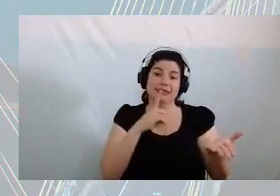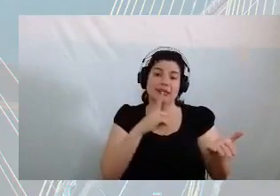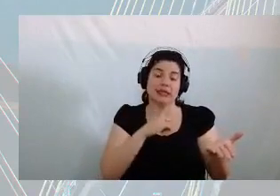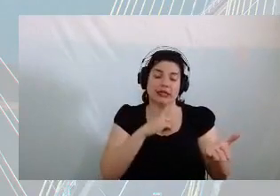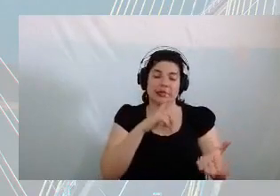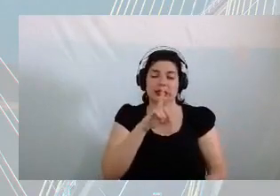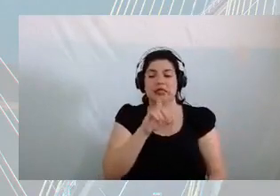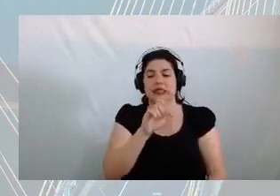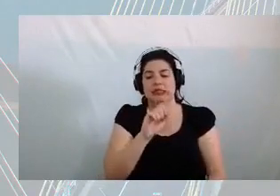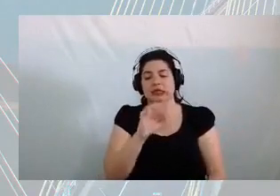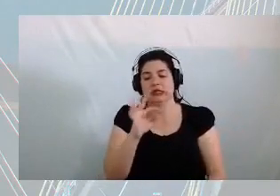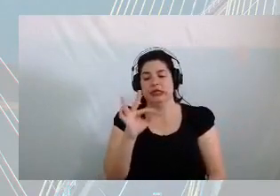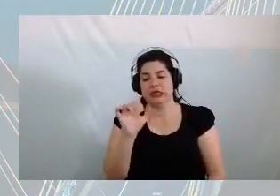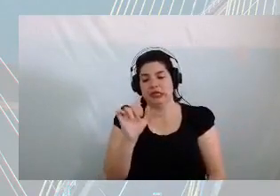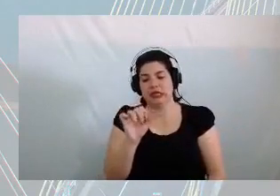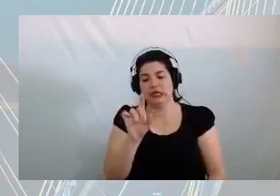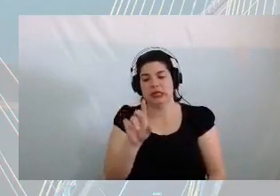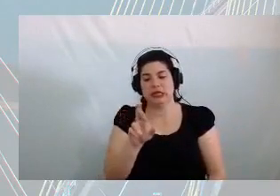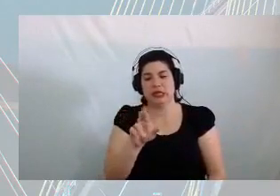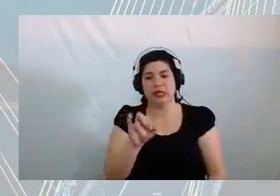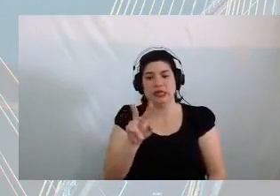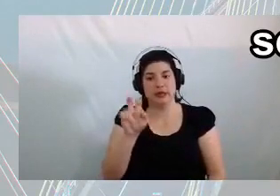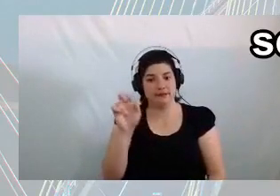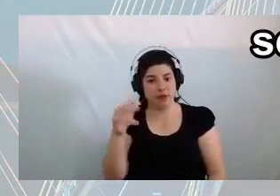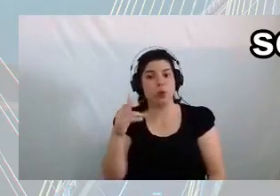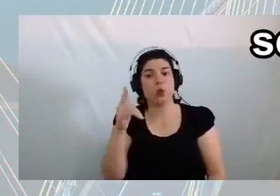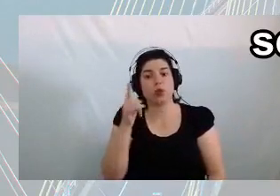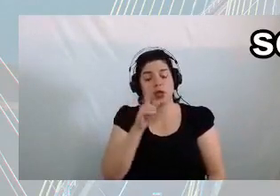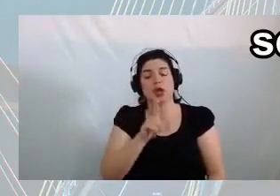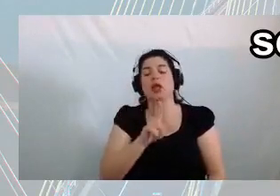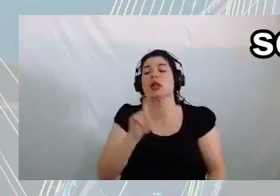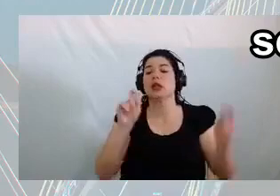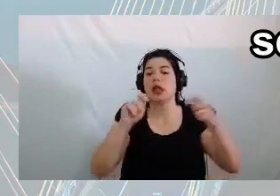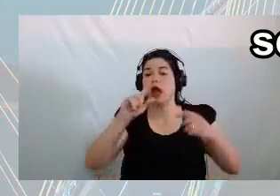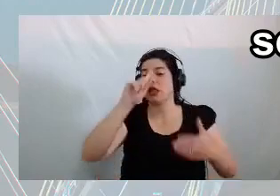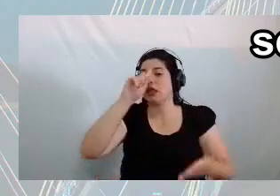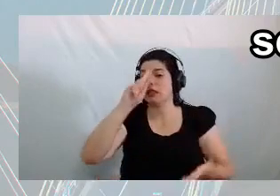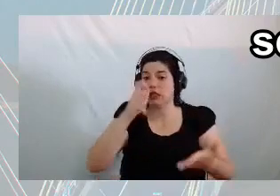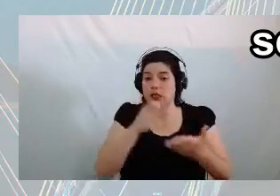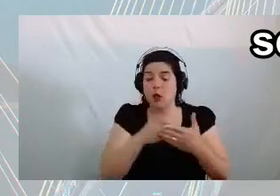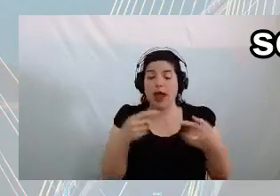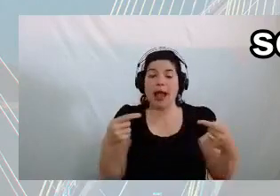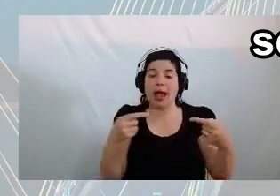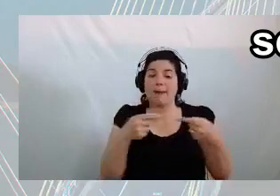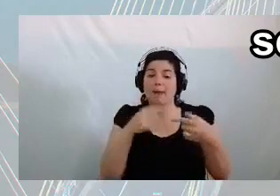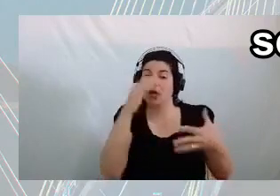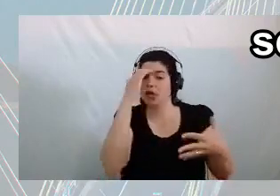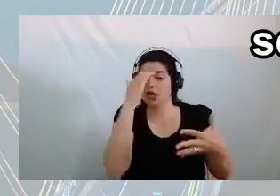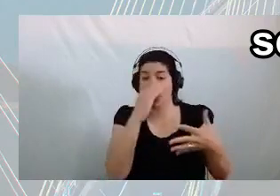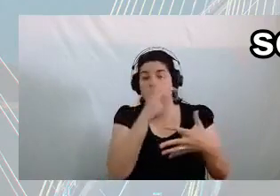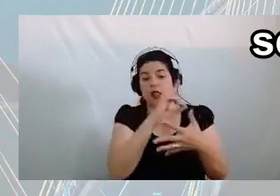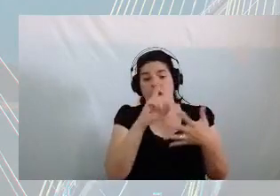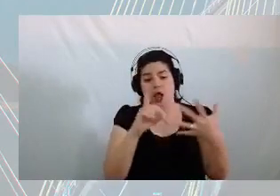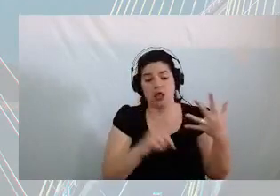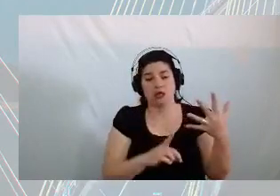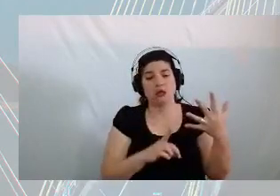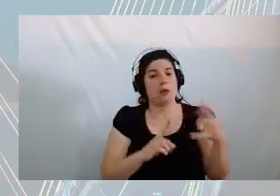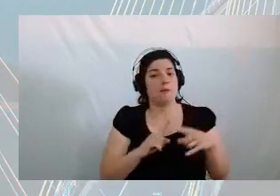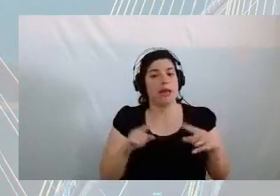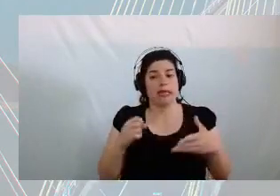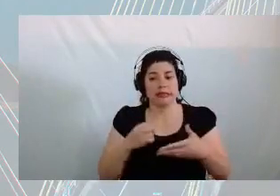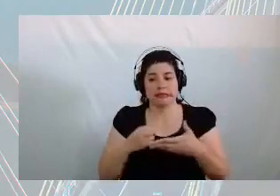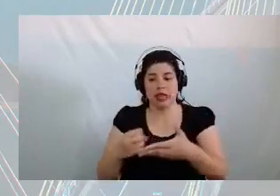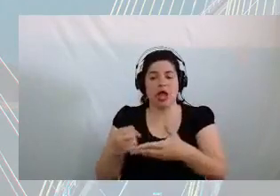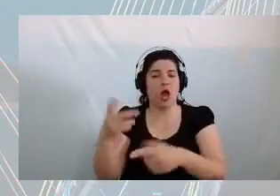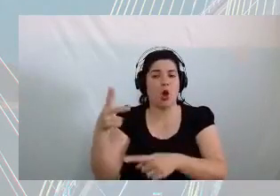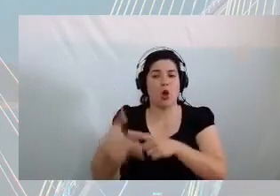data-driven, poder tomar todas essas decisões baseadas em dados, sem cortar as entregas ali do dia a dia que são necessárias. Como